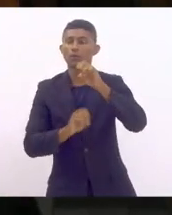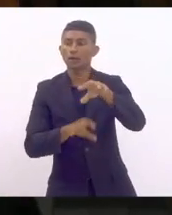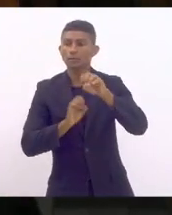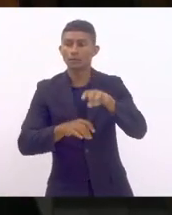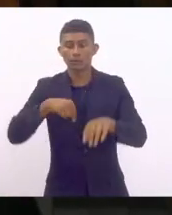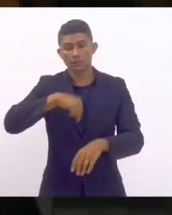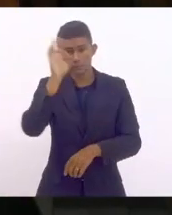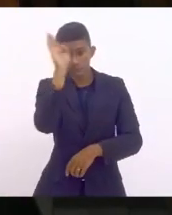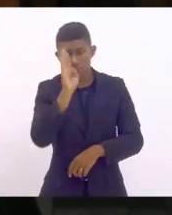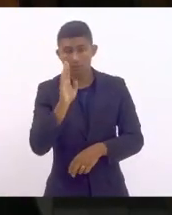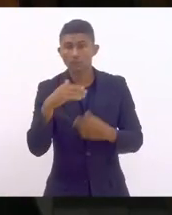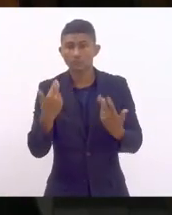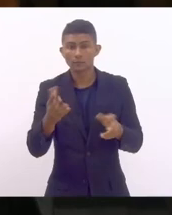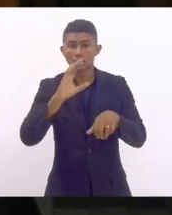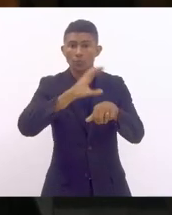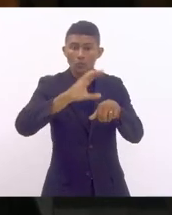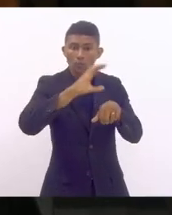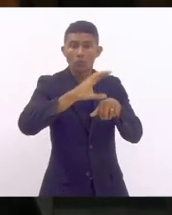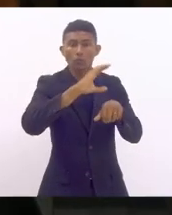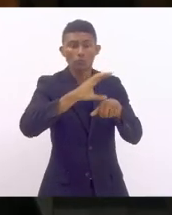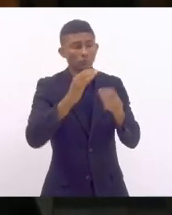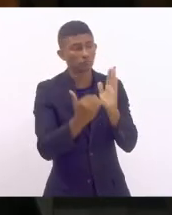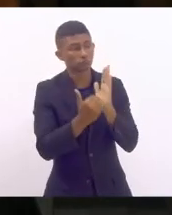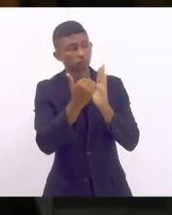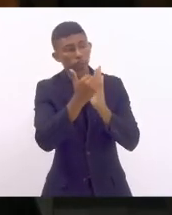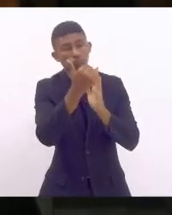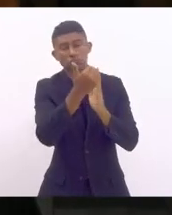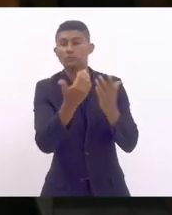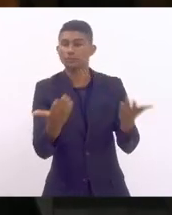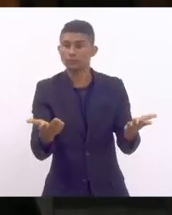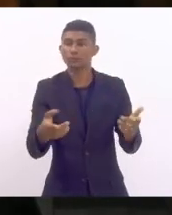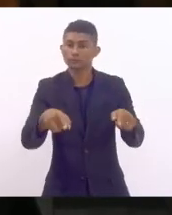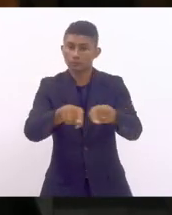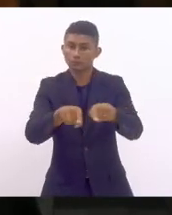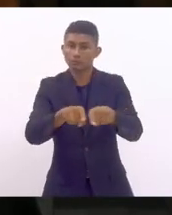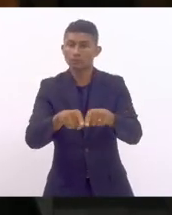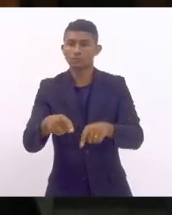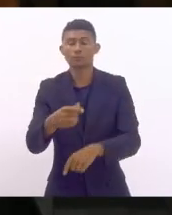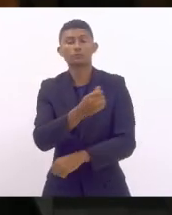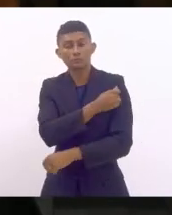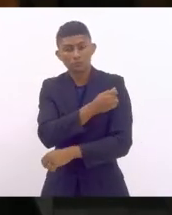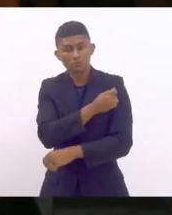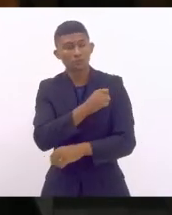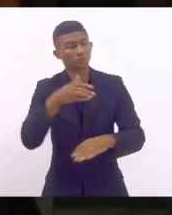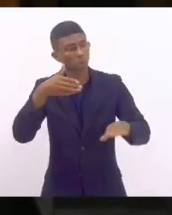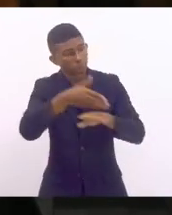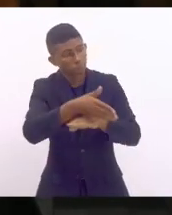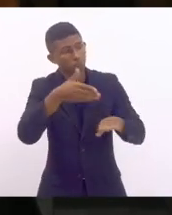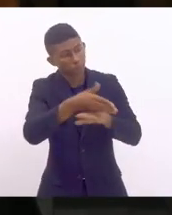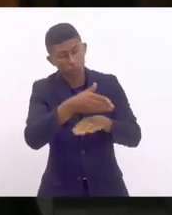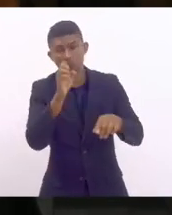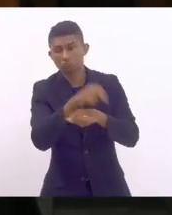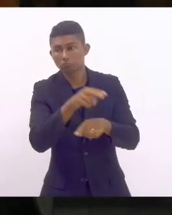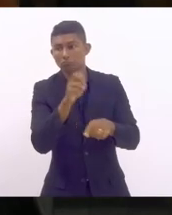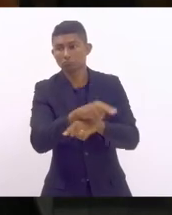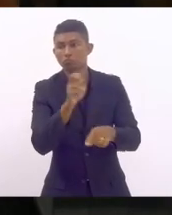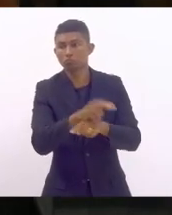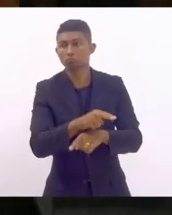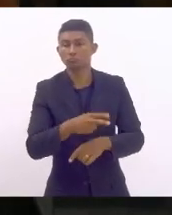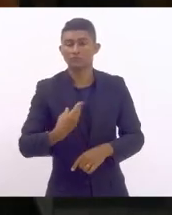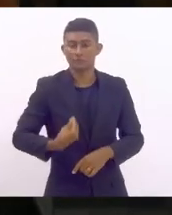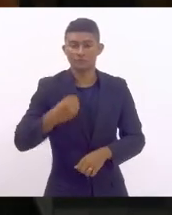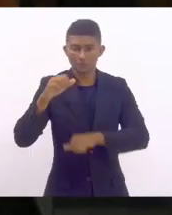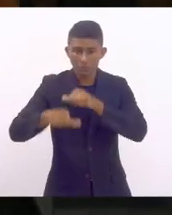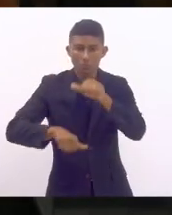desse país e os cursos foram se consolidando e os alunos Ainda é adentrando em nossas instituições temos suas